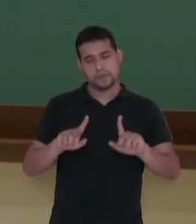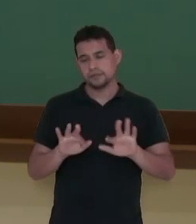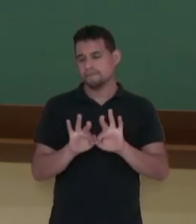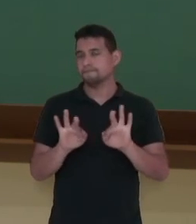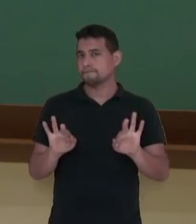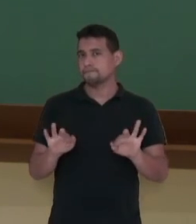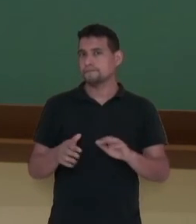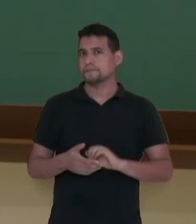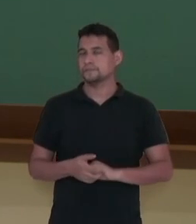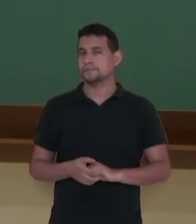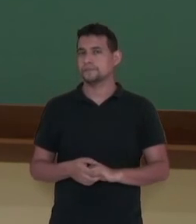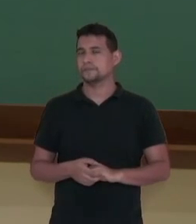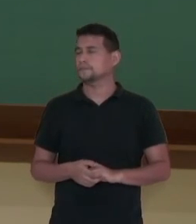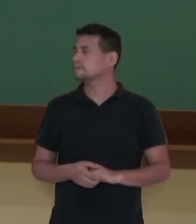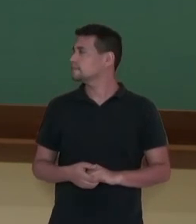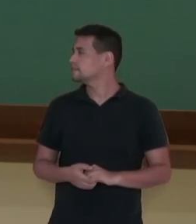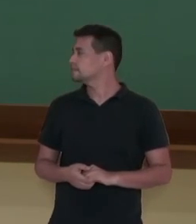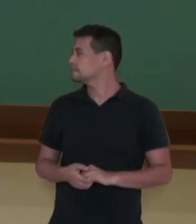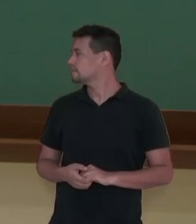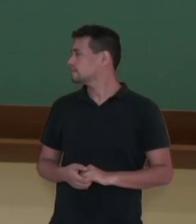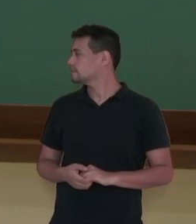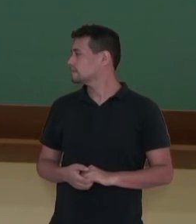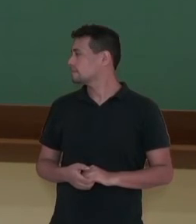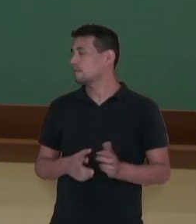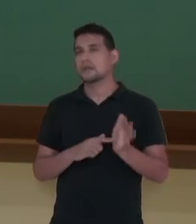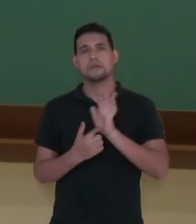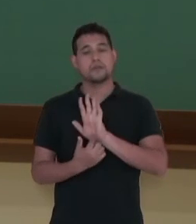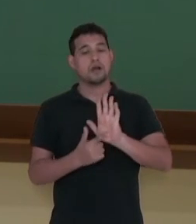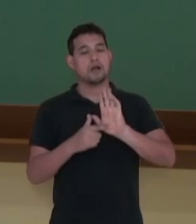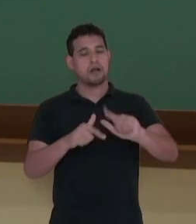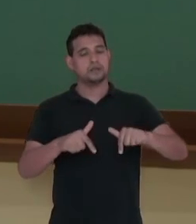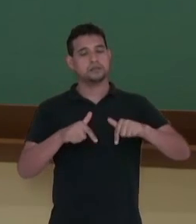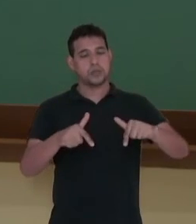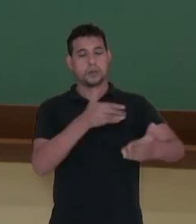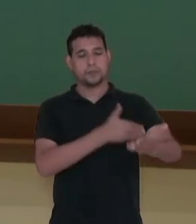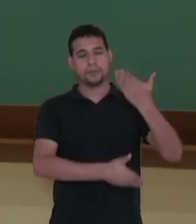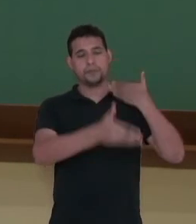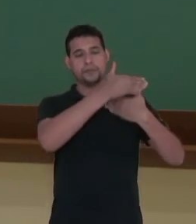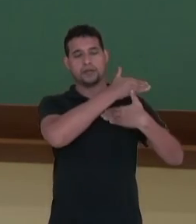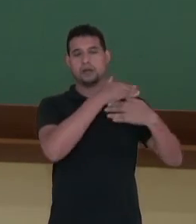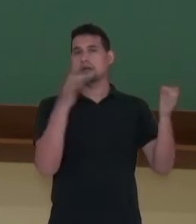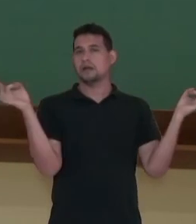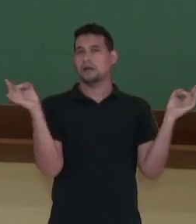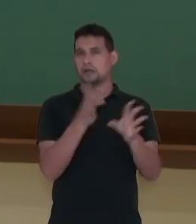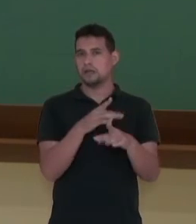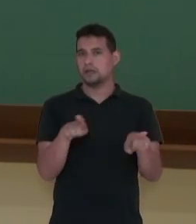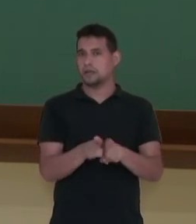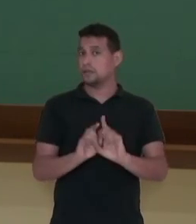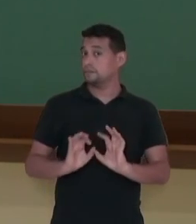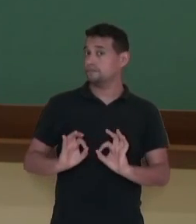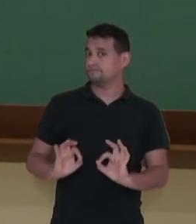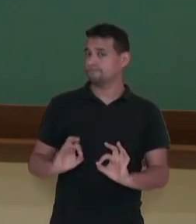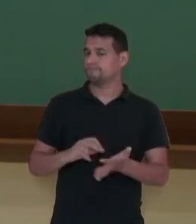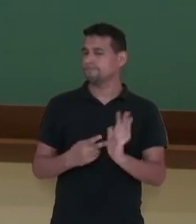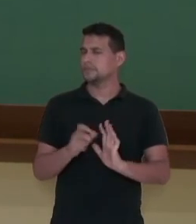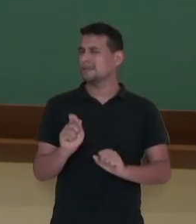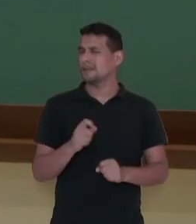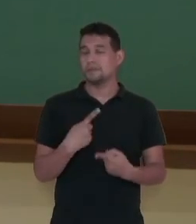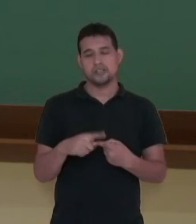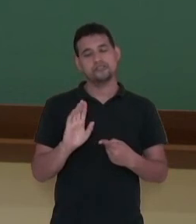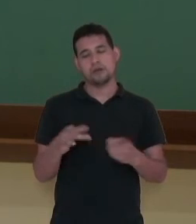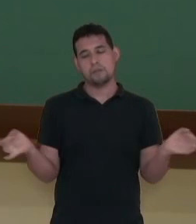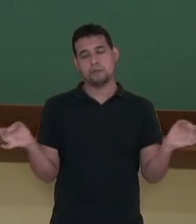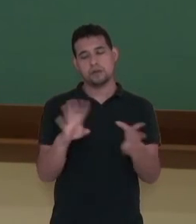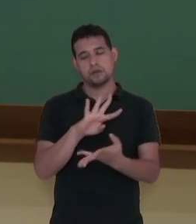simple. Su uso normal indica ação passada terminada, aspecto perfeito é porque está acabada